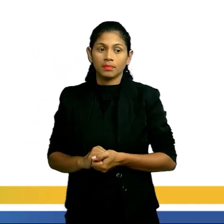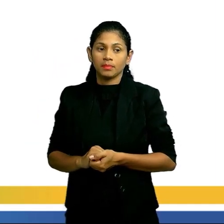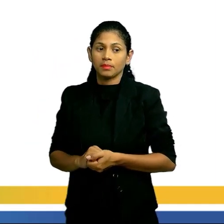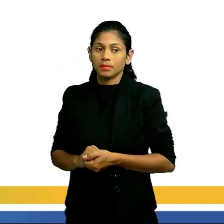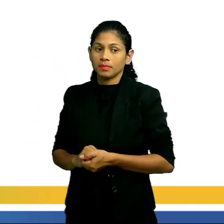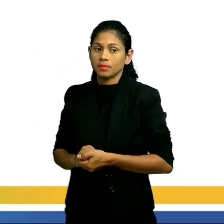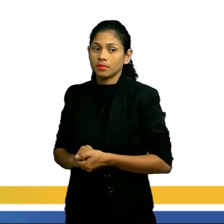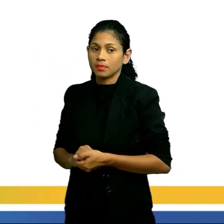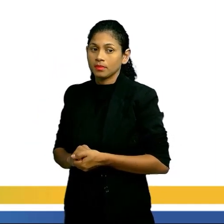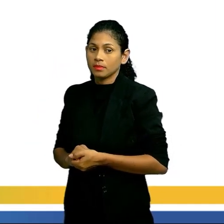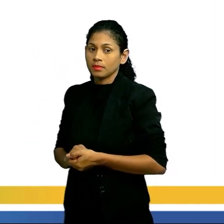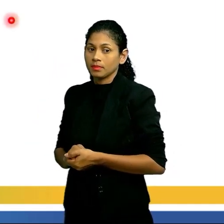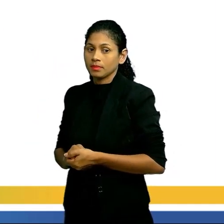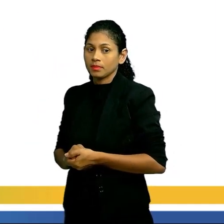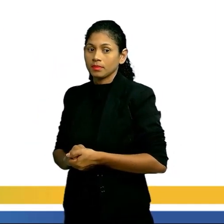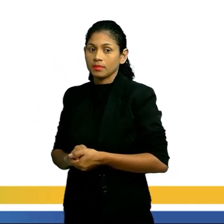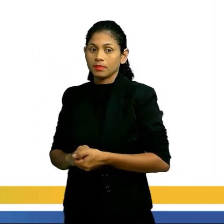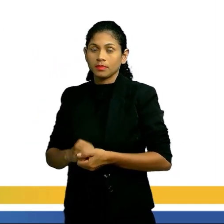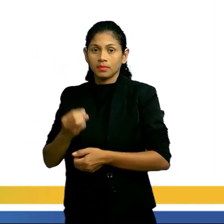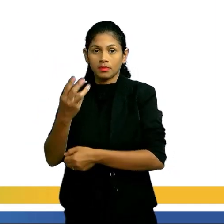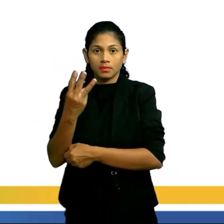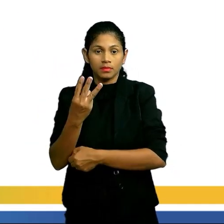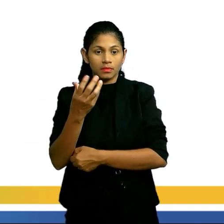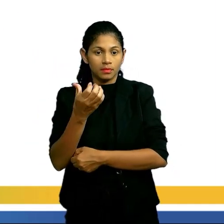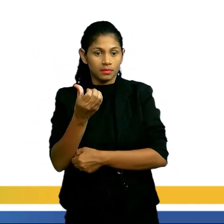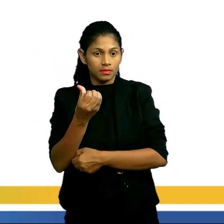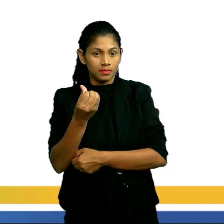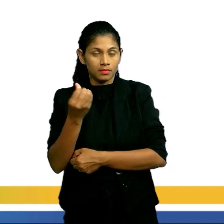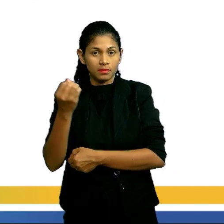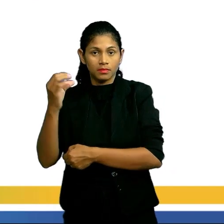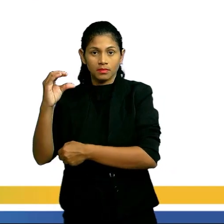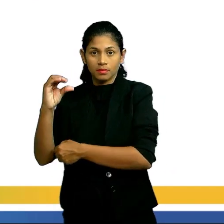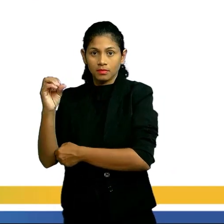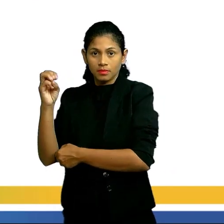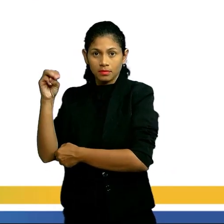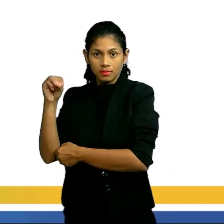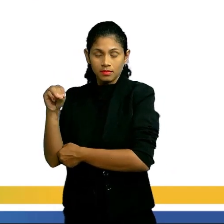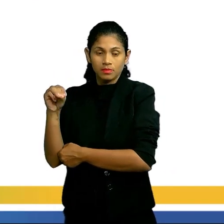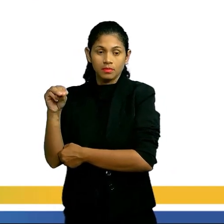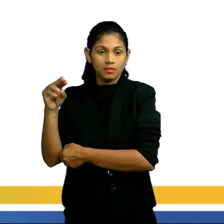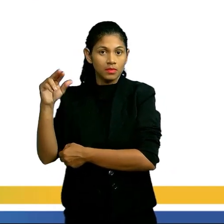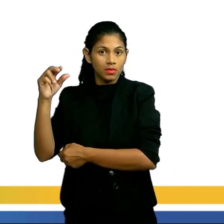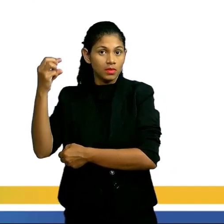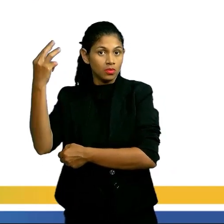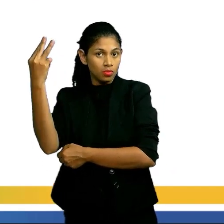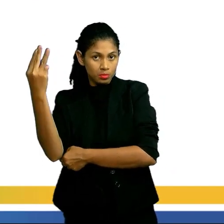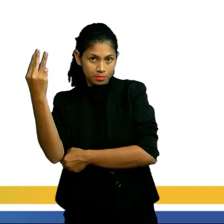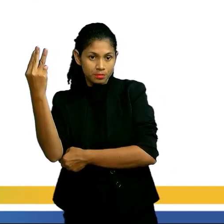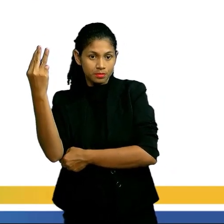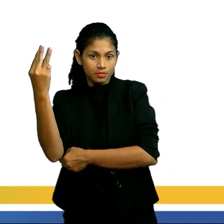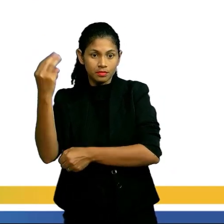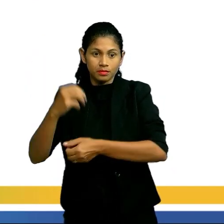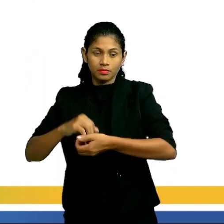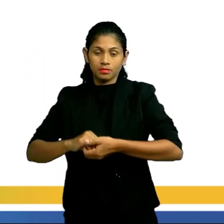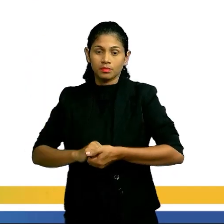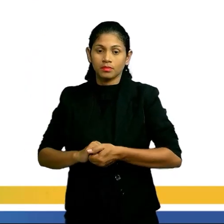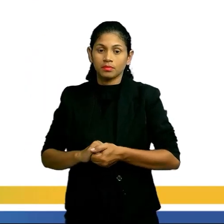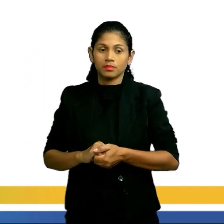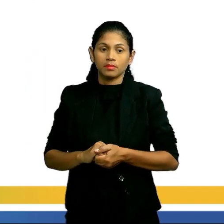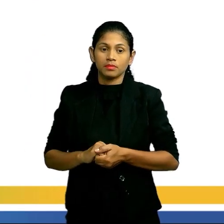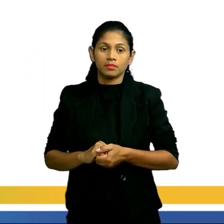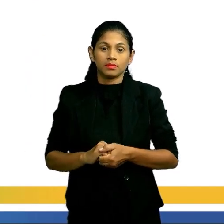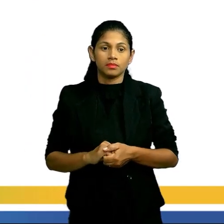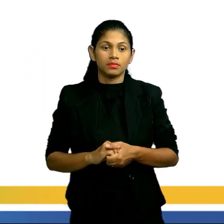36 centímetros cúbicos. Então, esse prisma aqui, ele mede 36 centímetros